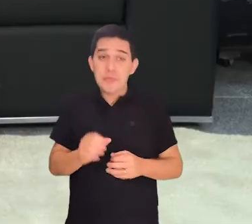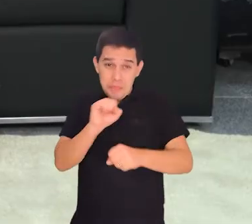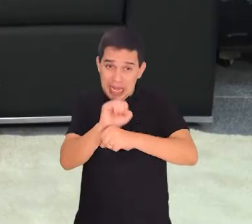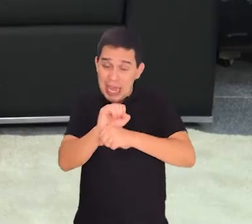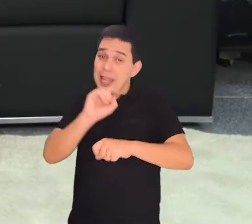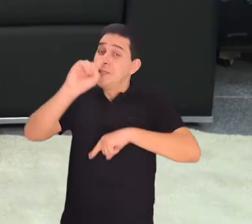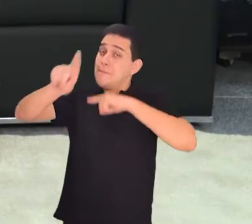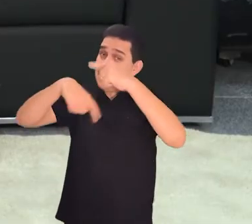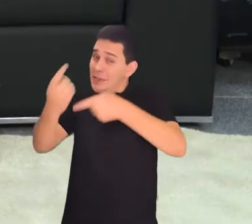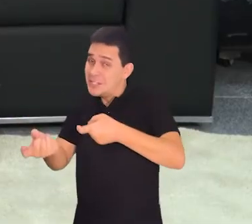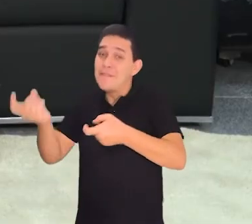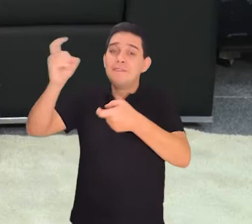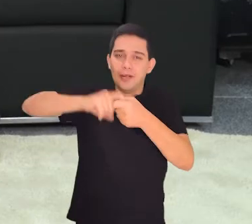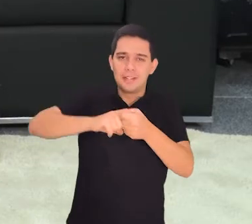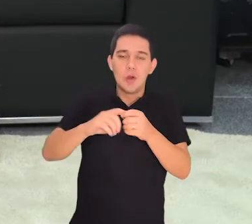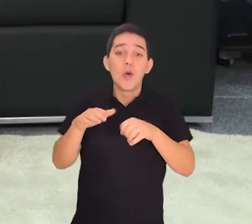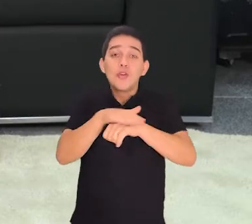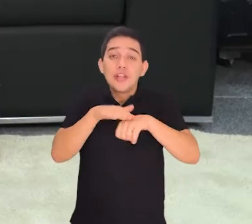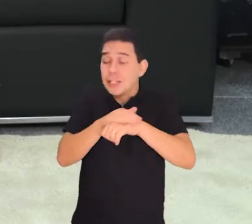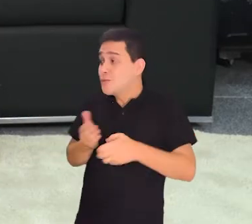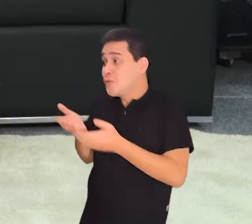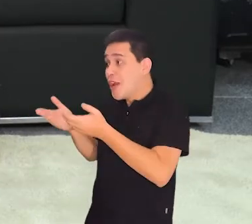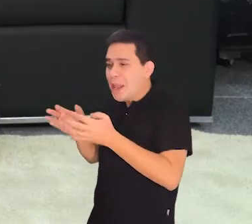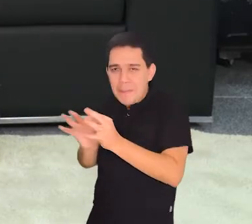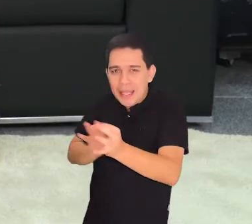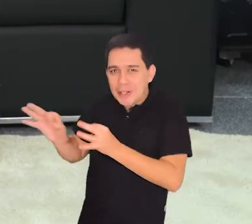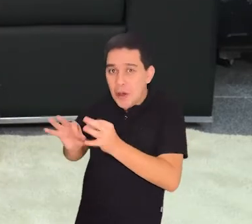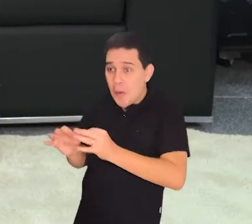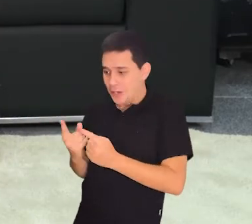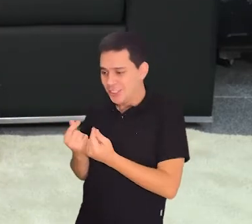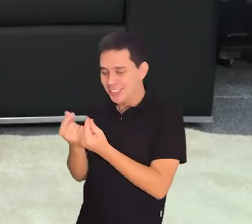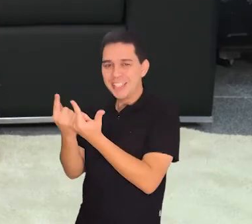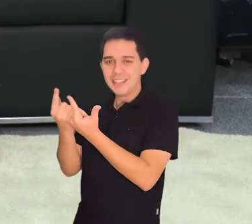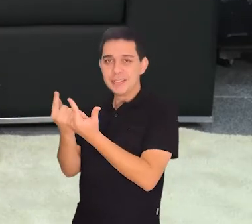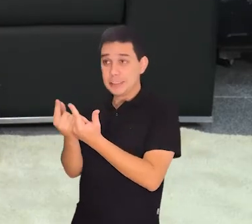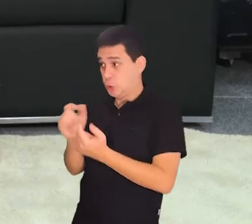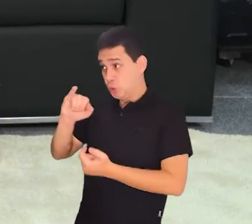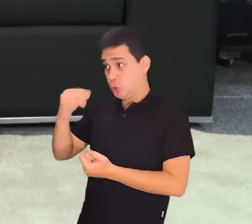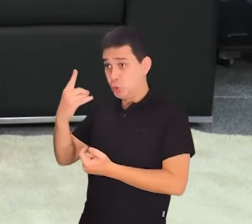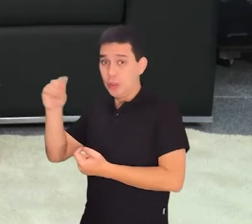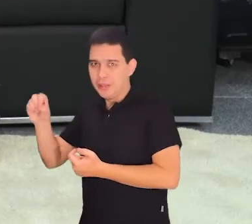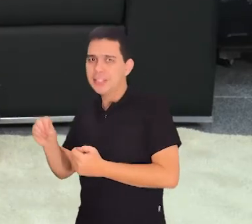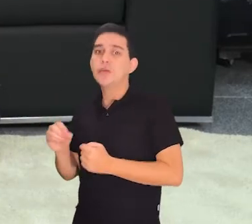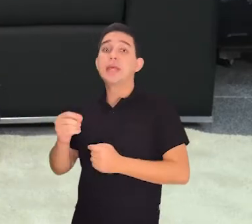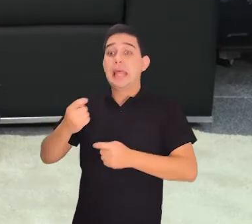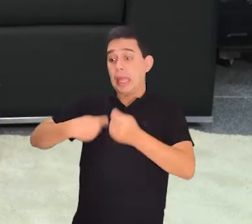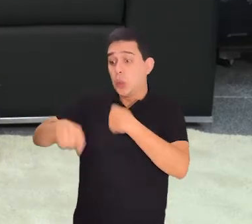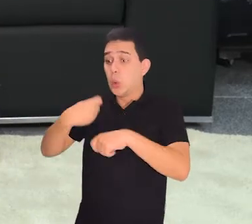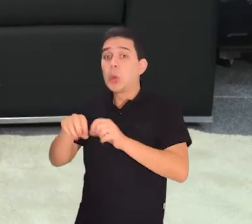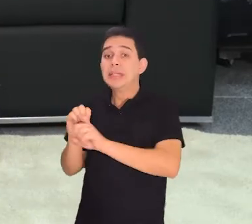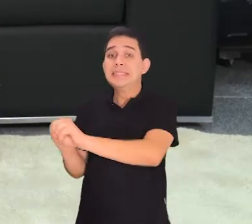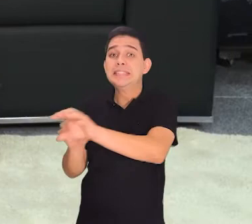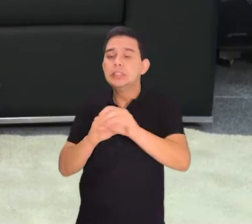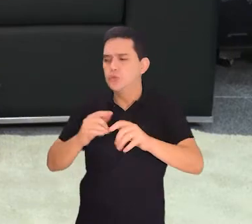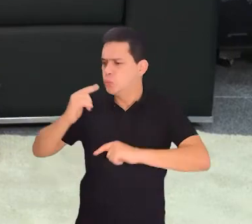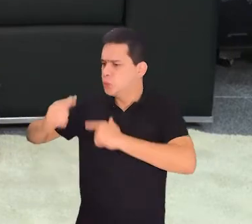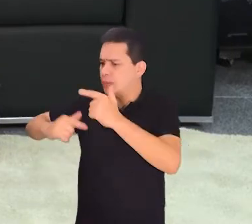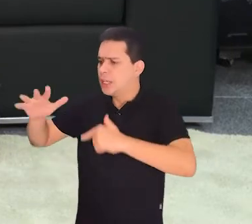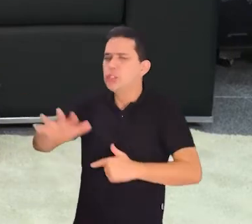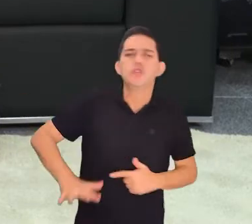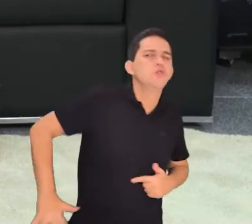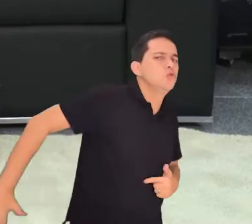estamos conversando com o planejador financeiro pessoal, João Godin, sobre educação financeira do trabalhador e